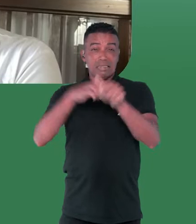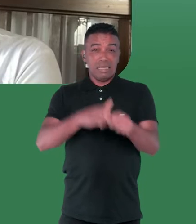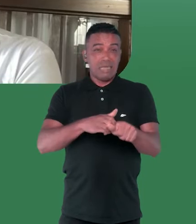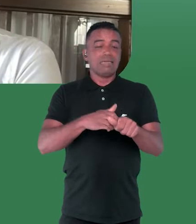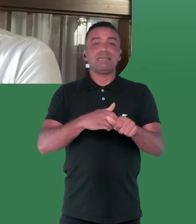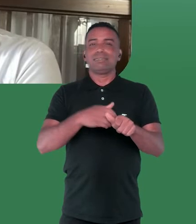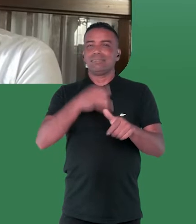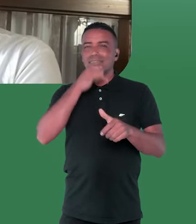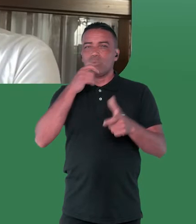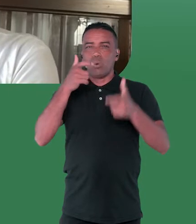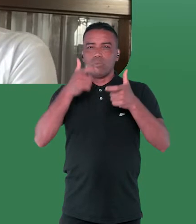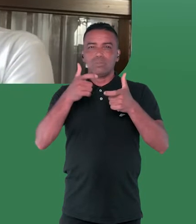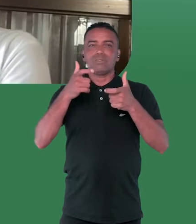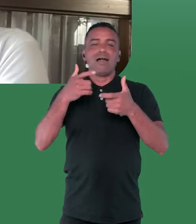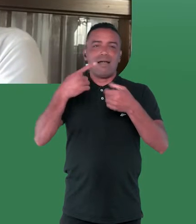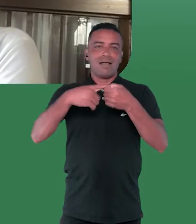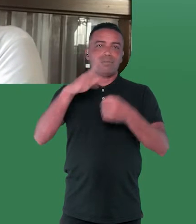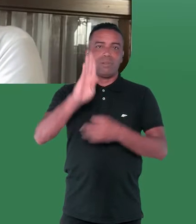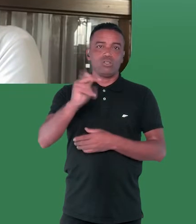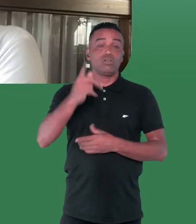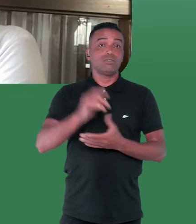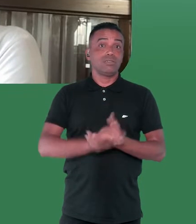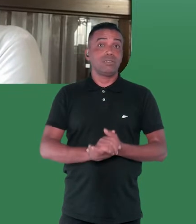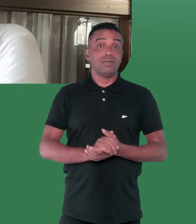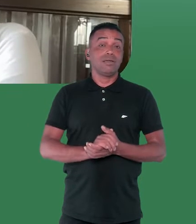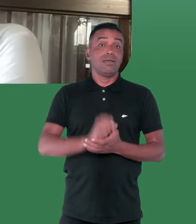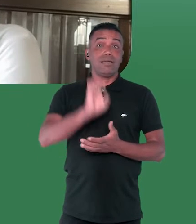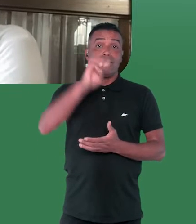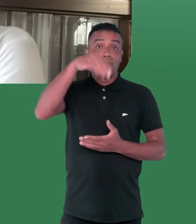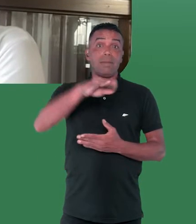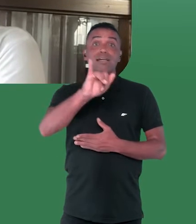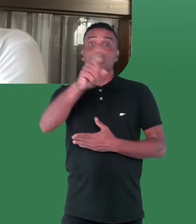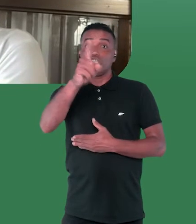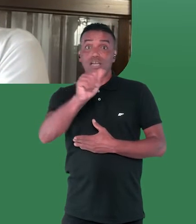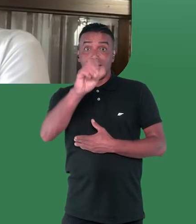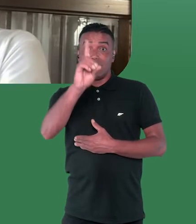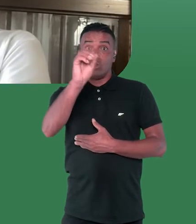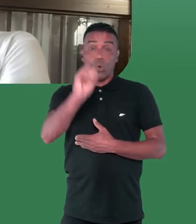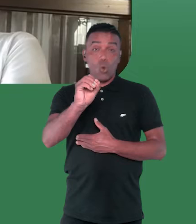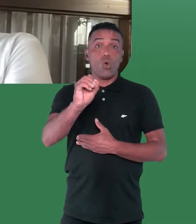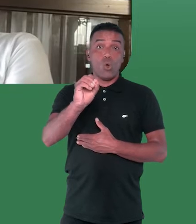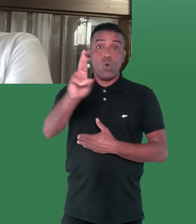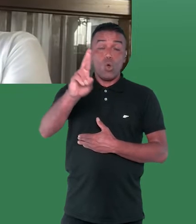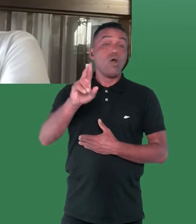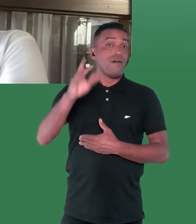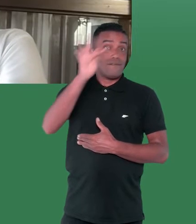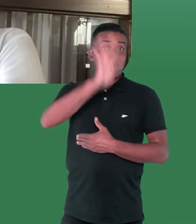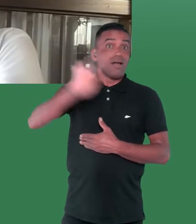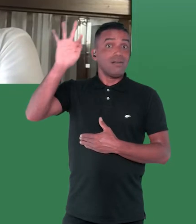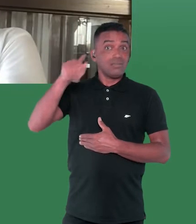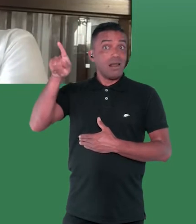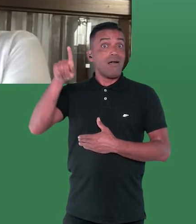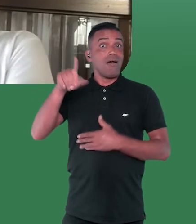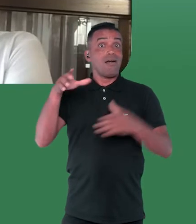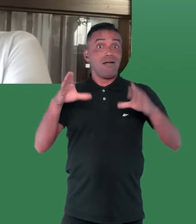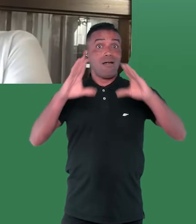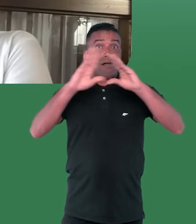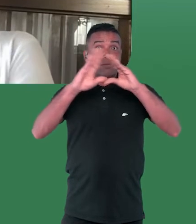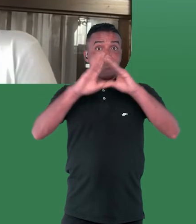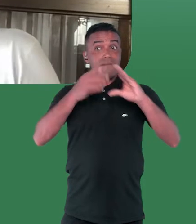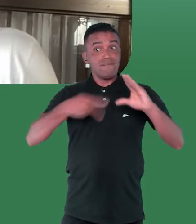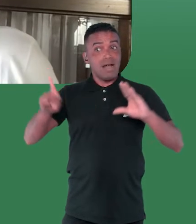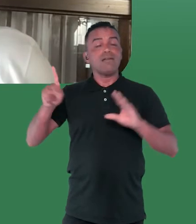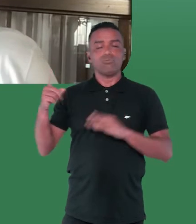Santa Efigênia, e falei assim: um embaixador da França está visitando o presidente da Assembleia, nós precisamos fazer essa matéria, vai para lá. Eu, tá bom,